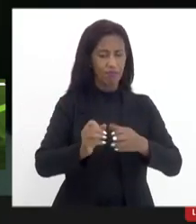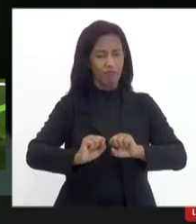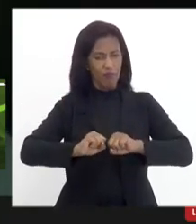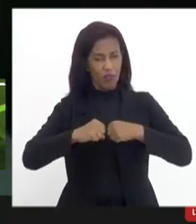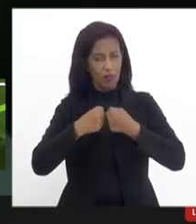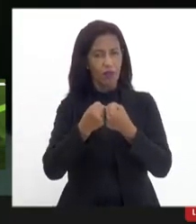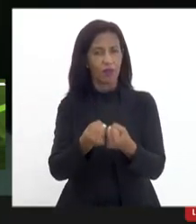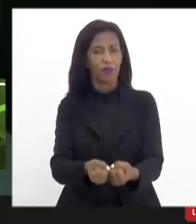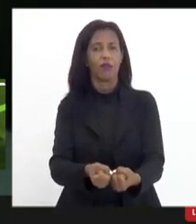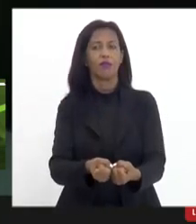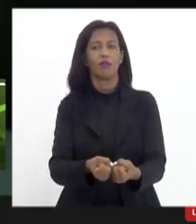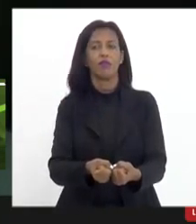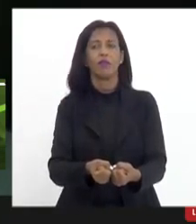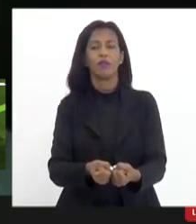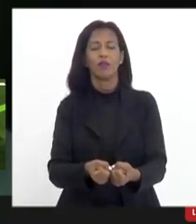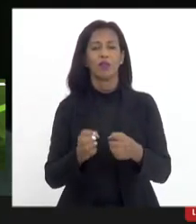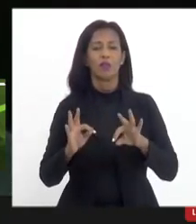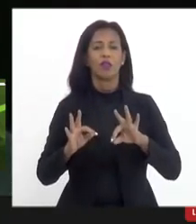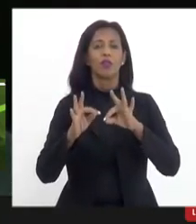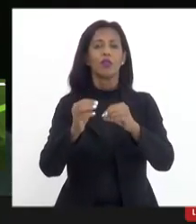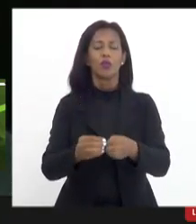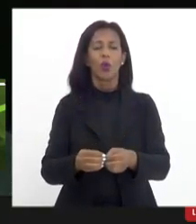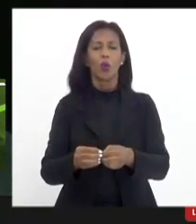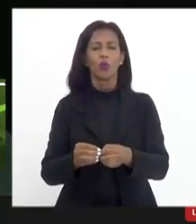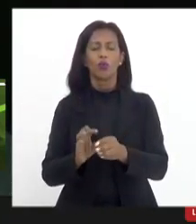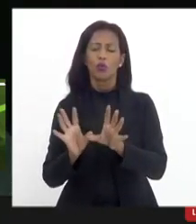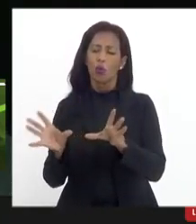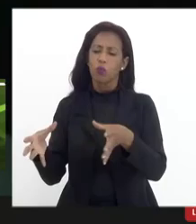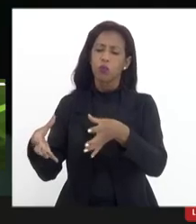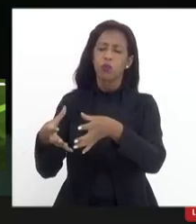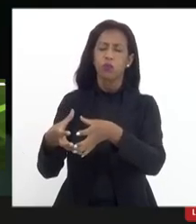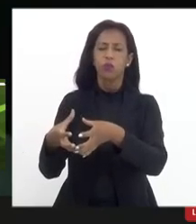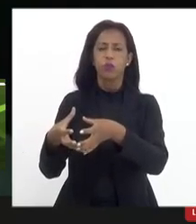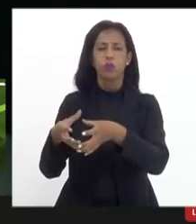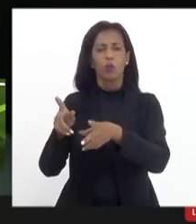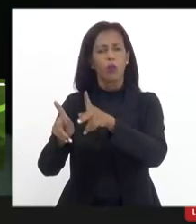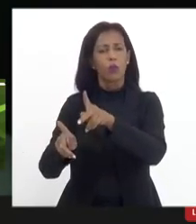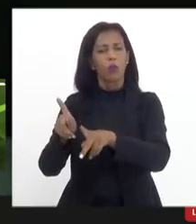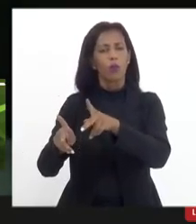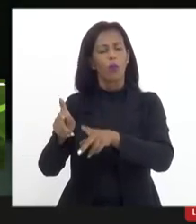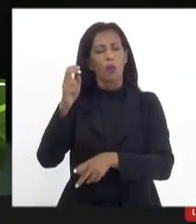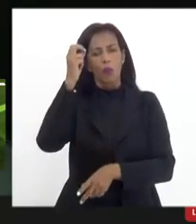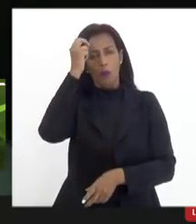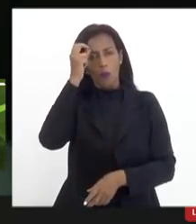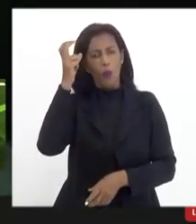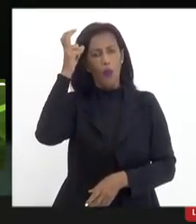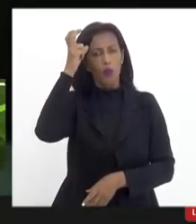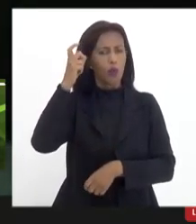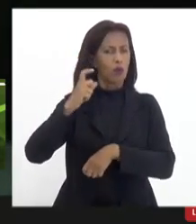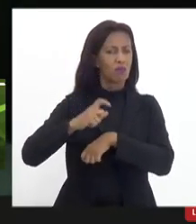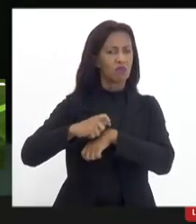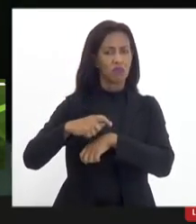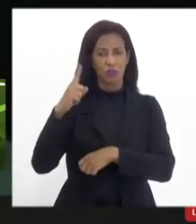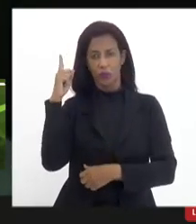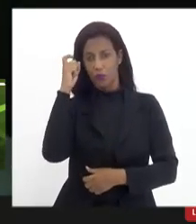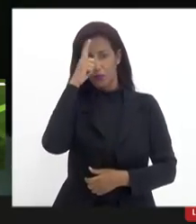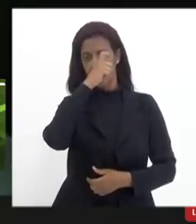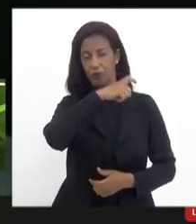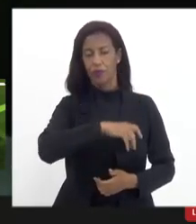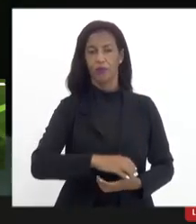fortalecer todos esses fazedores de cultura num momento tão delicado.